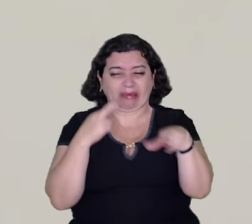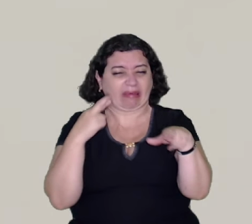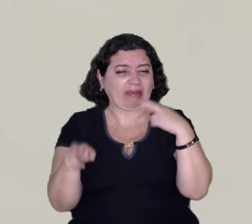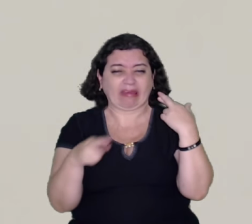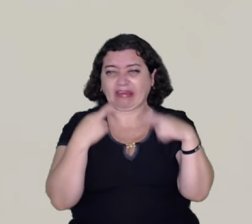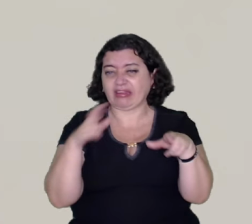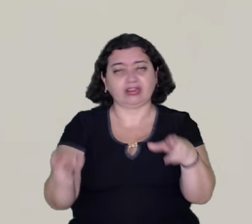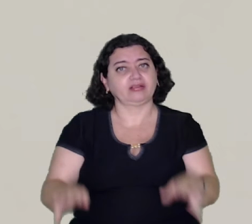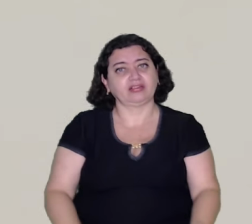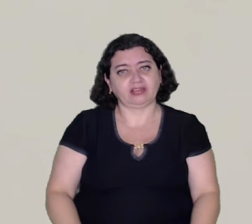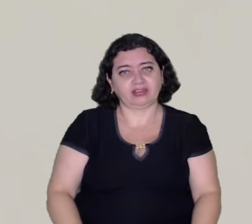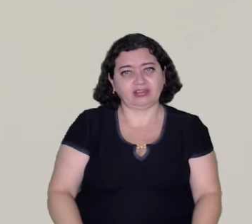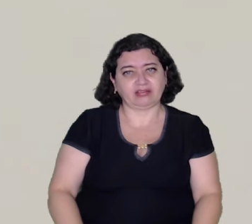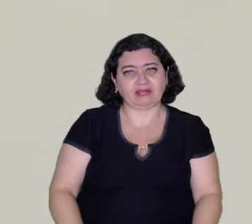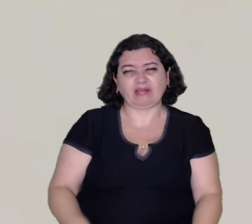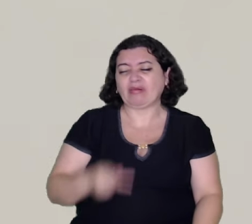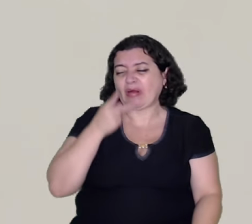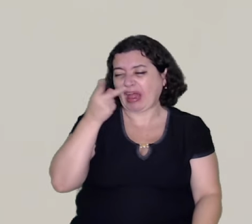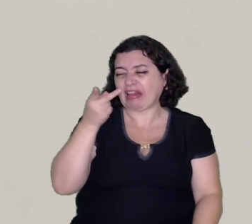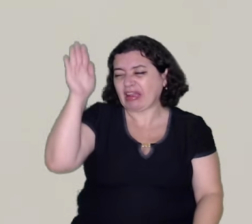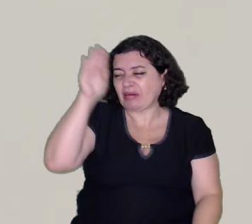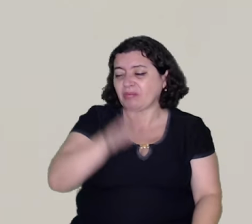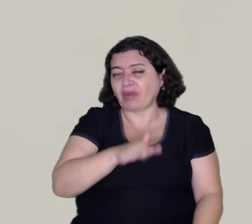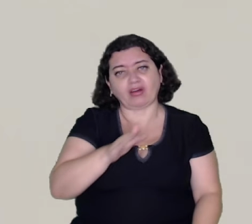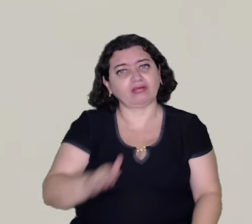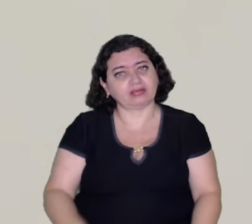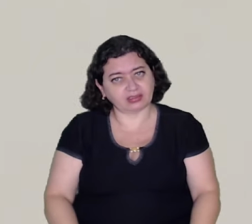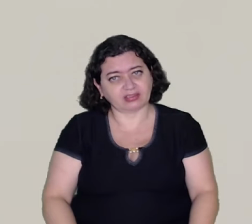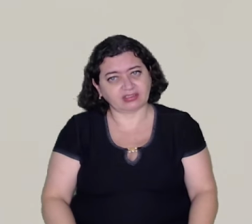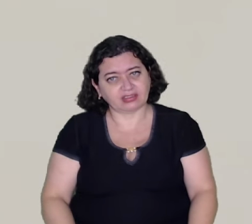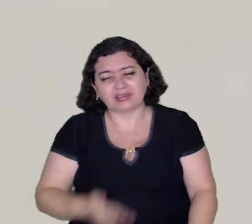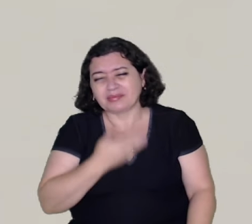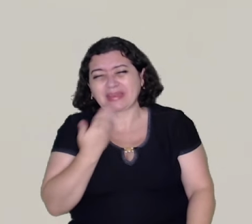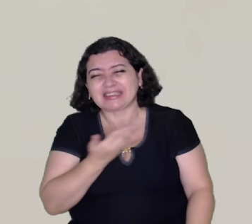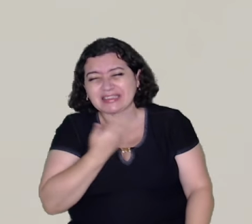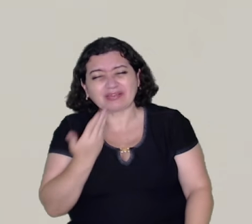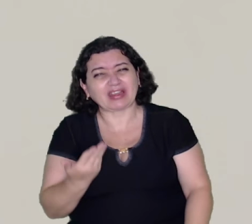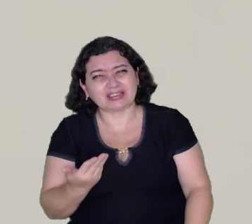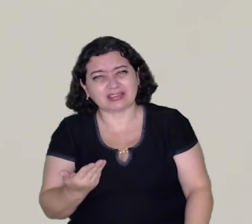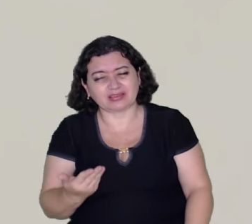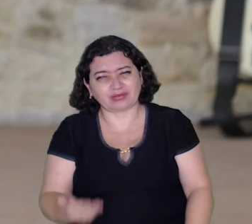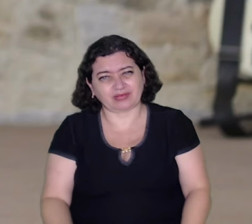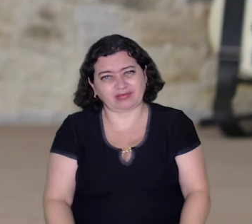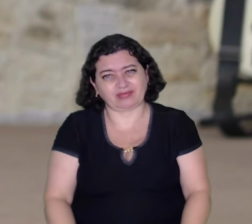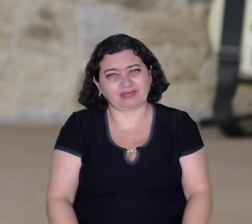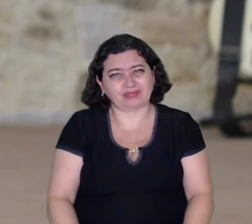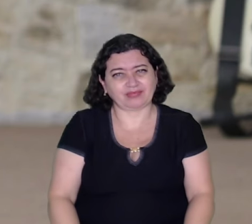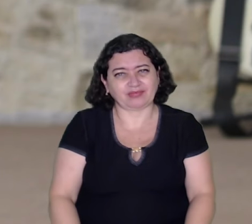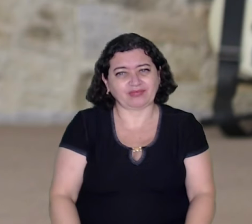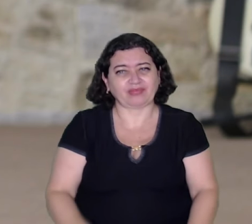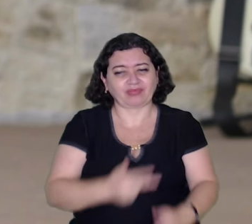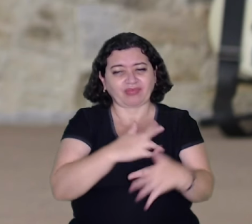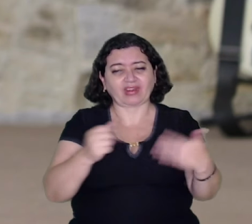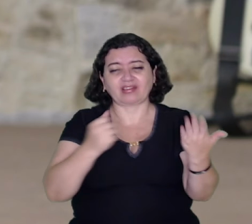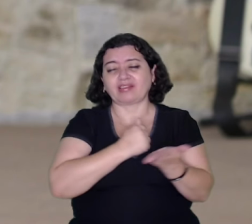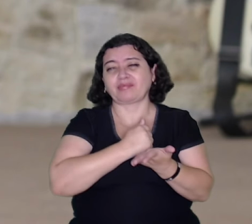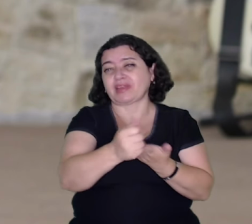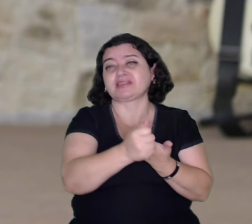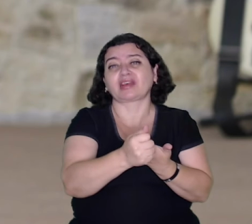fácil, às vezes, maldizer. É mais fácil, às vezes, as coisas